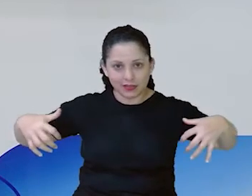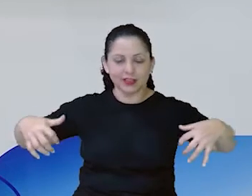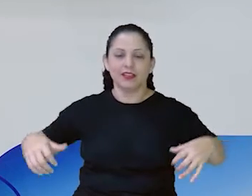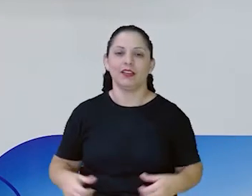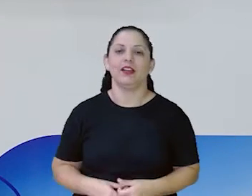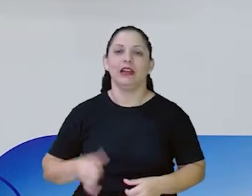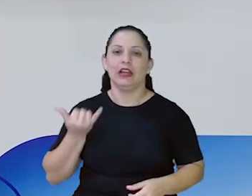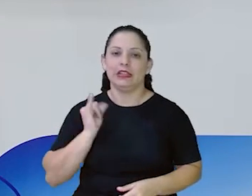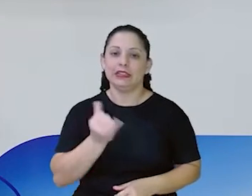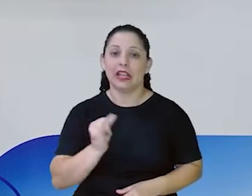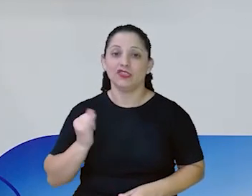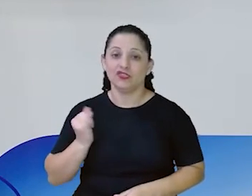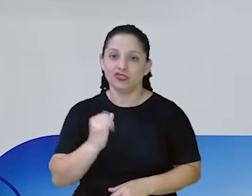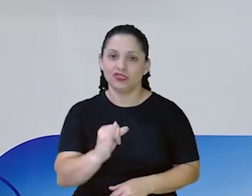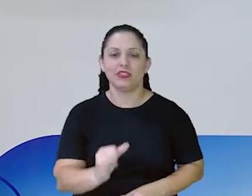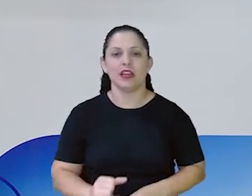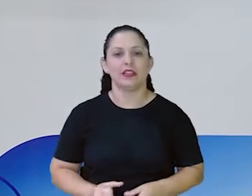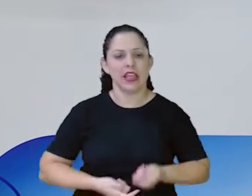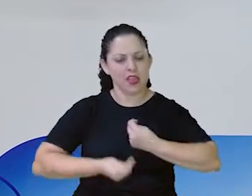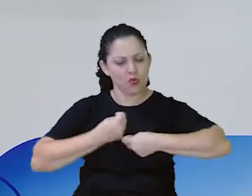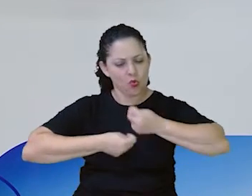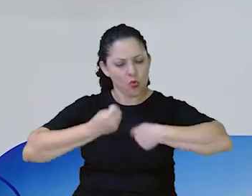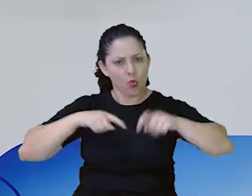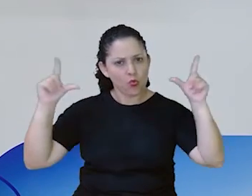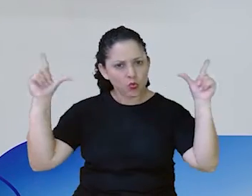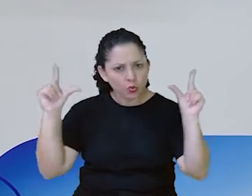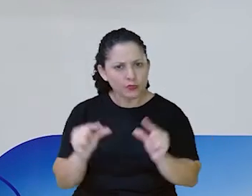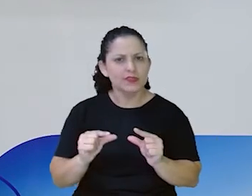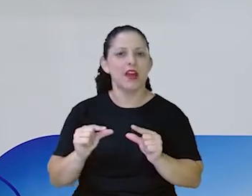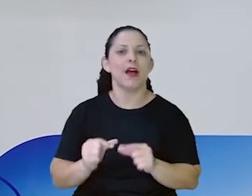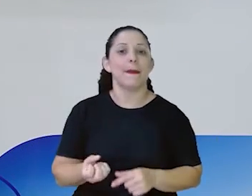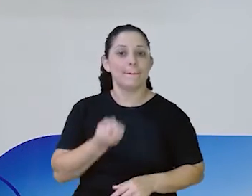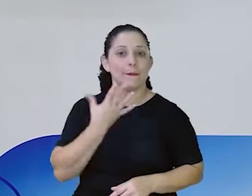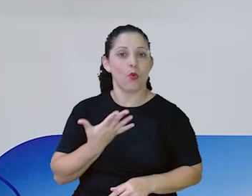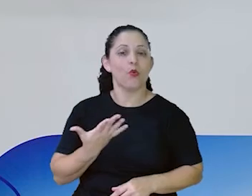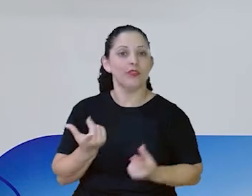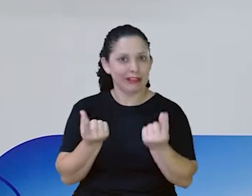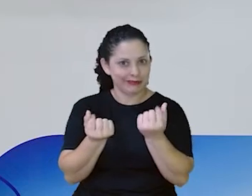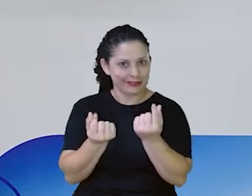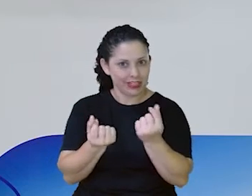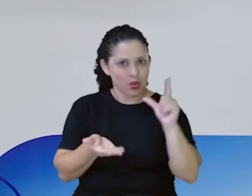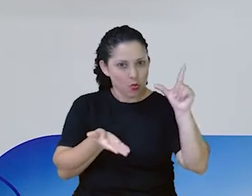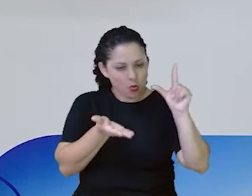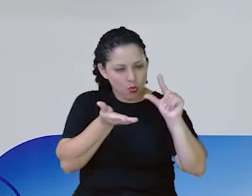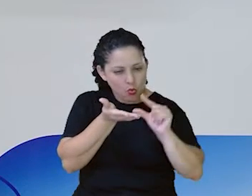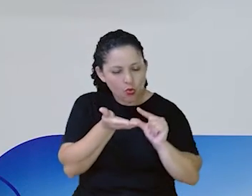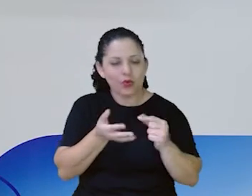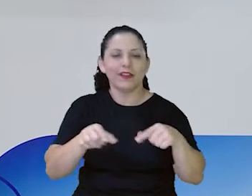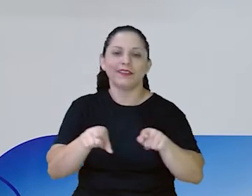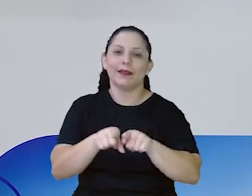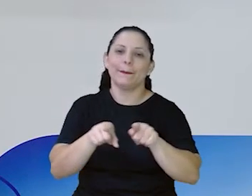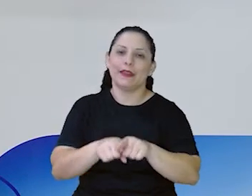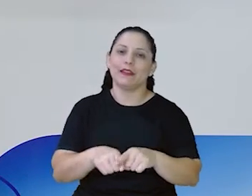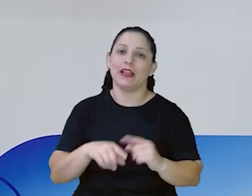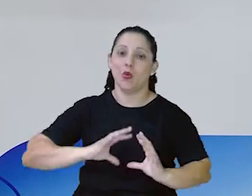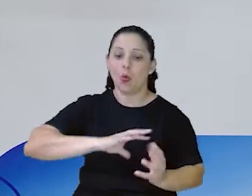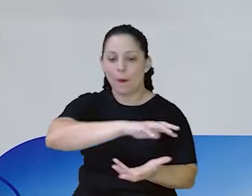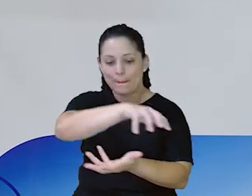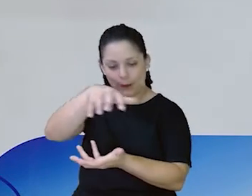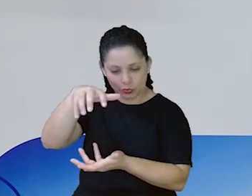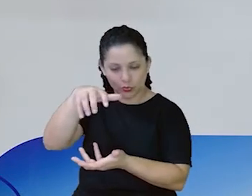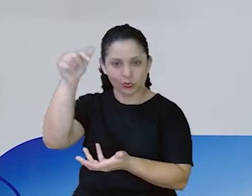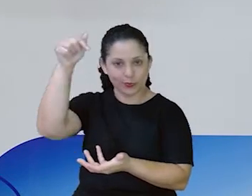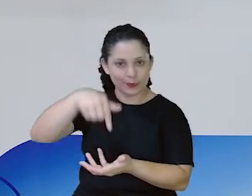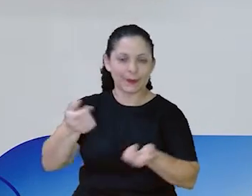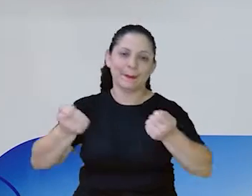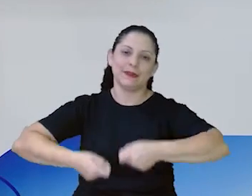Economizar energia faz bem para o nosso bolso e faz bem para o planeta. E economizar água também. A gente precisa, né? Água, esse